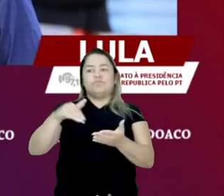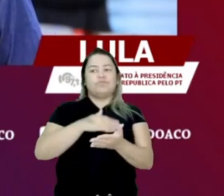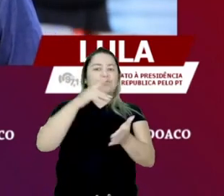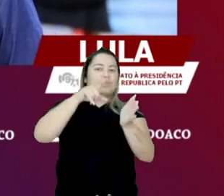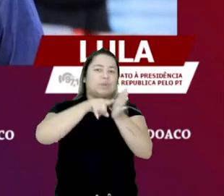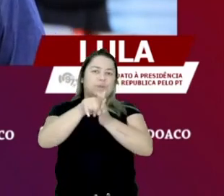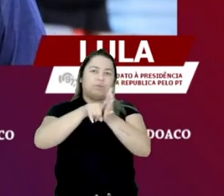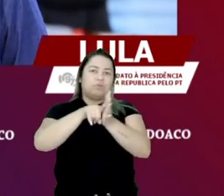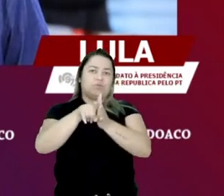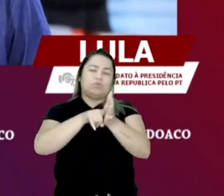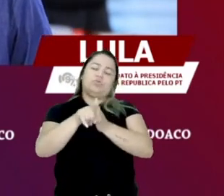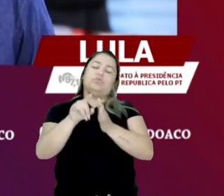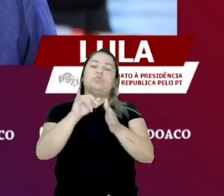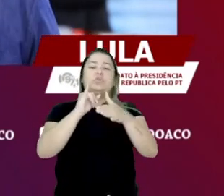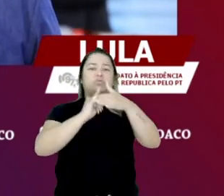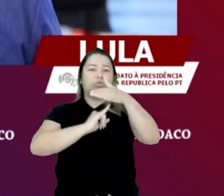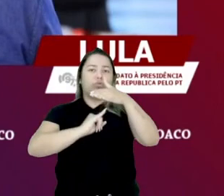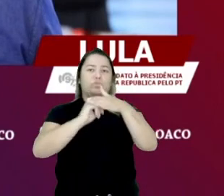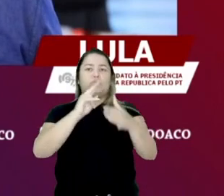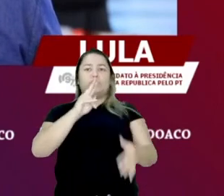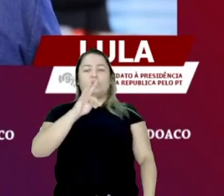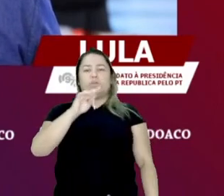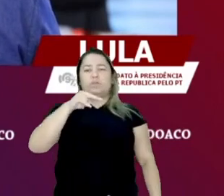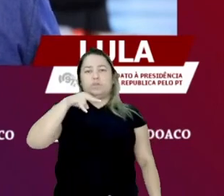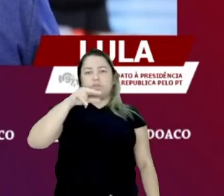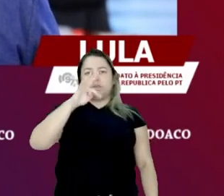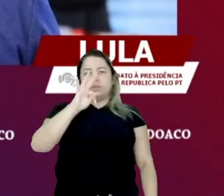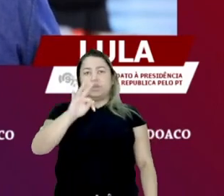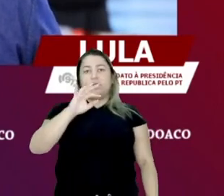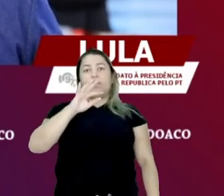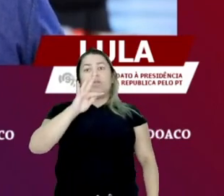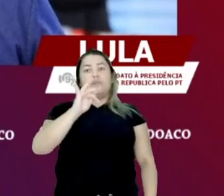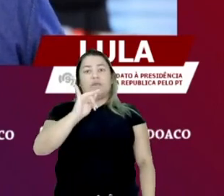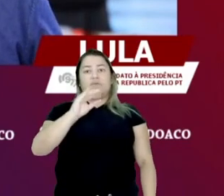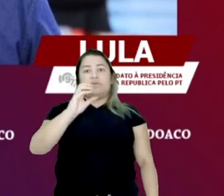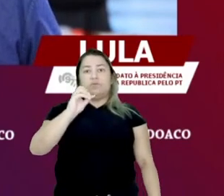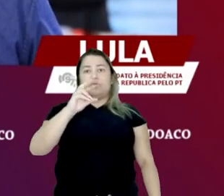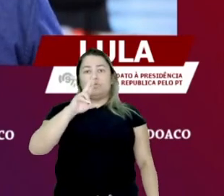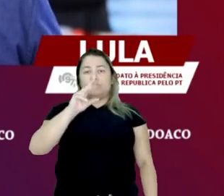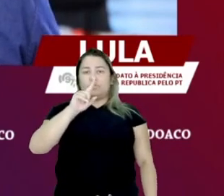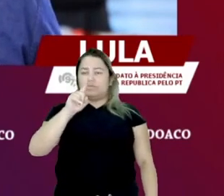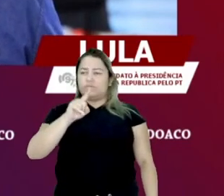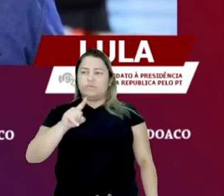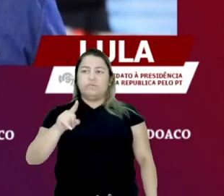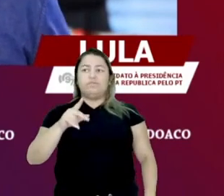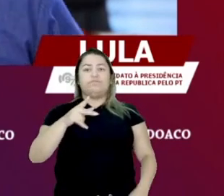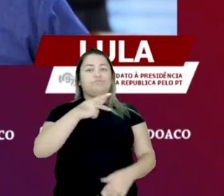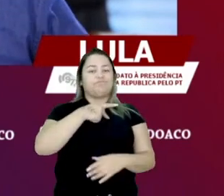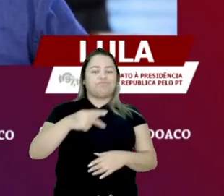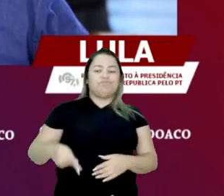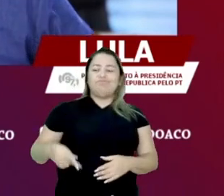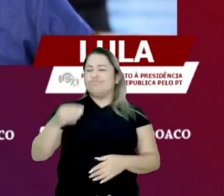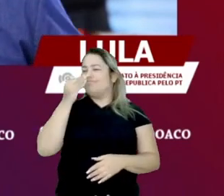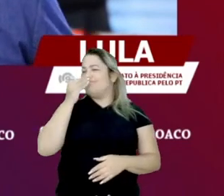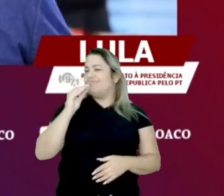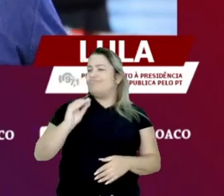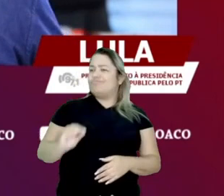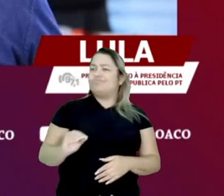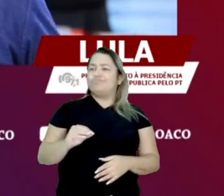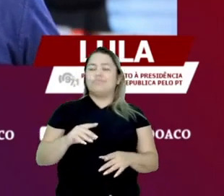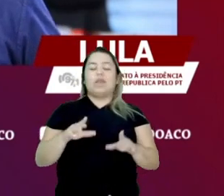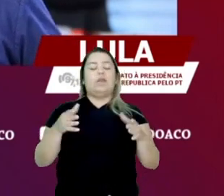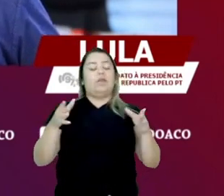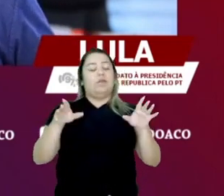nega, e ele não assume nenhuma responsabilidade, ou seja, fez um negacionismo com as vacinas poderiam ter